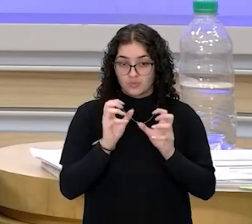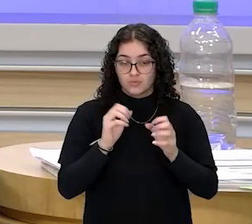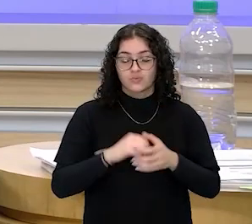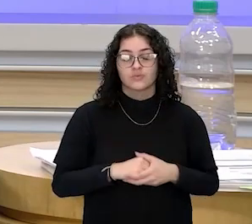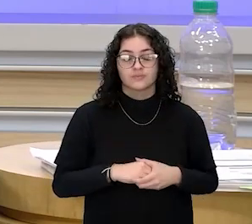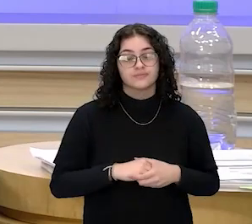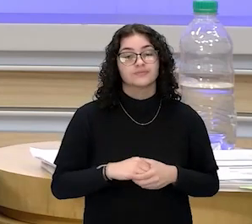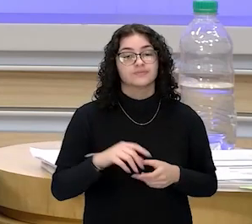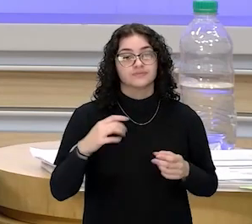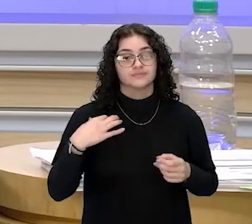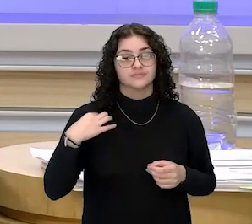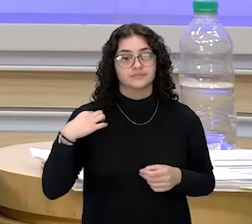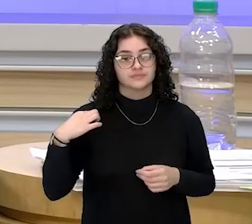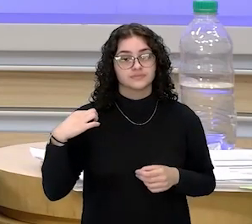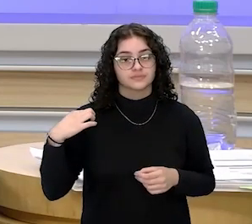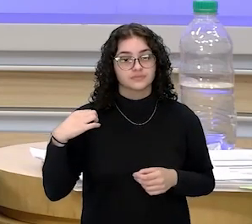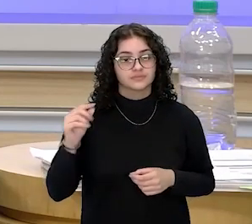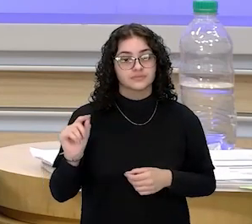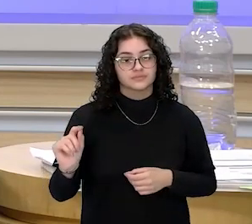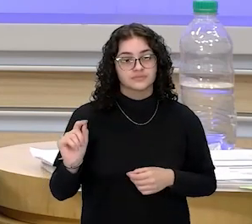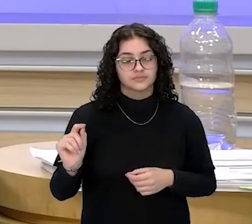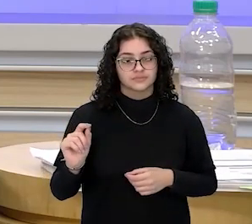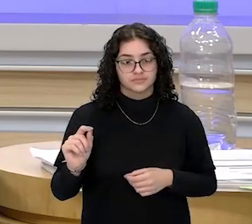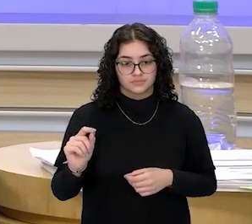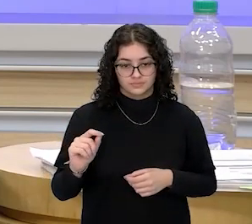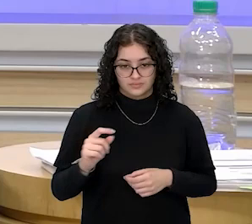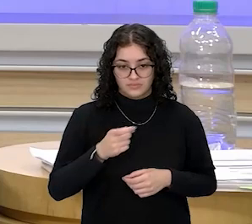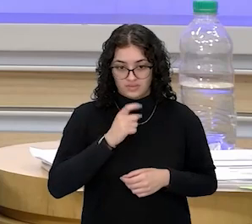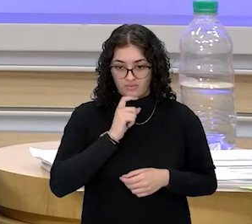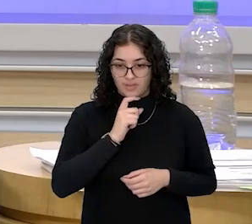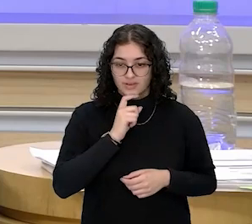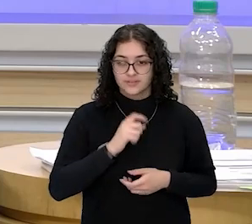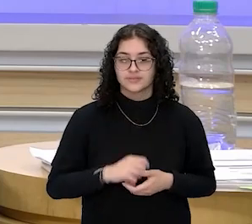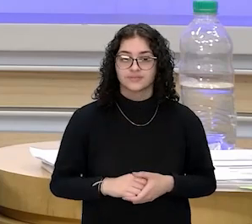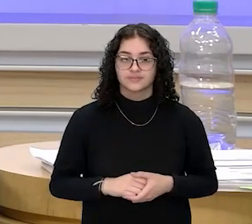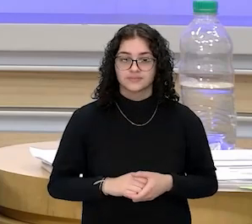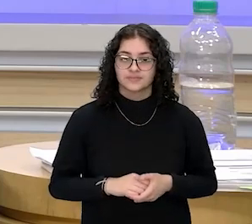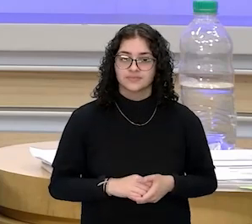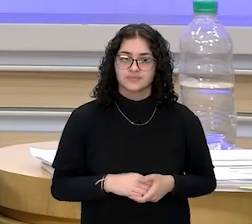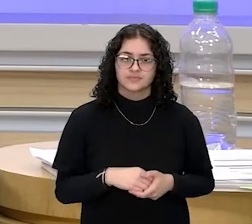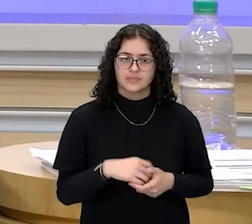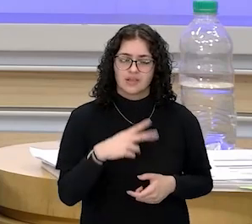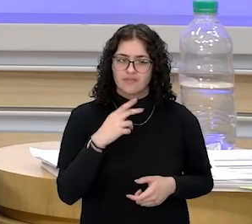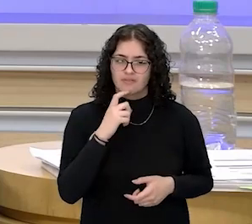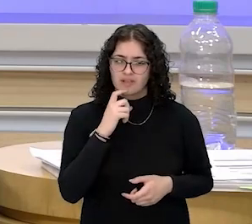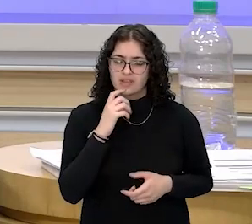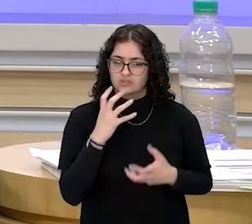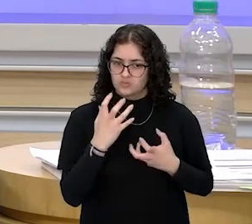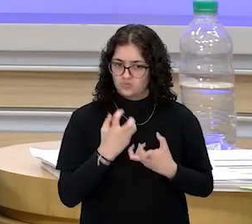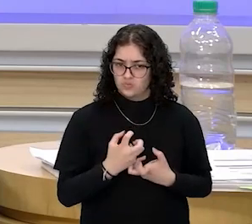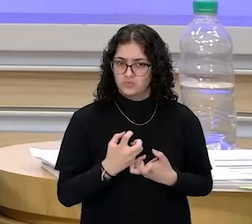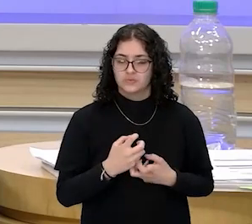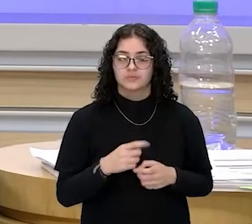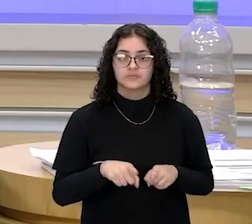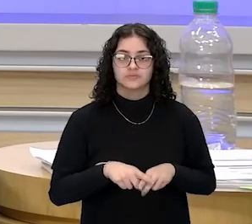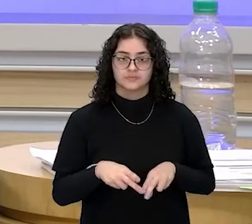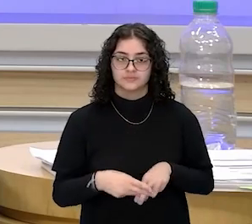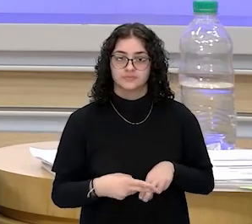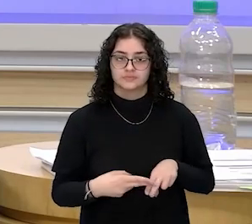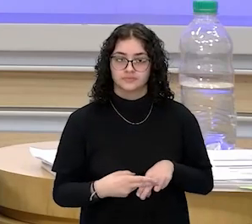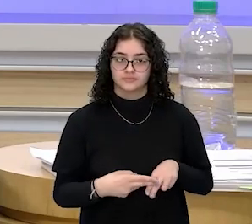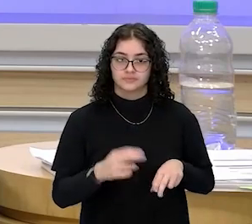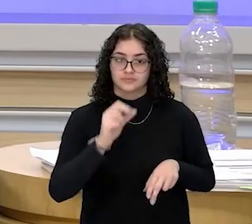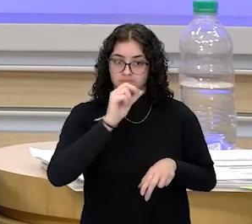estou vestindo uma blusa verde, é um verde escuro mais ou menos, uma calça